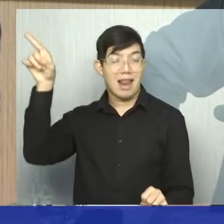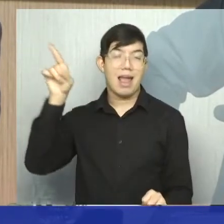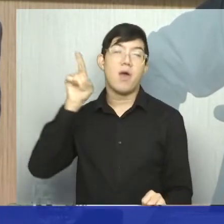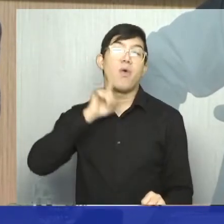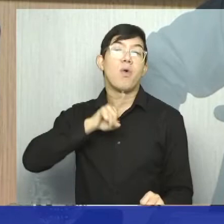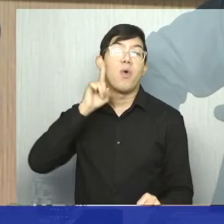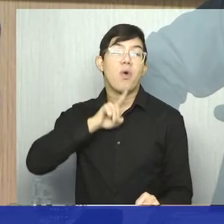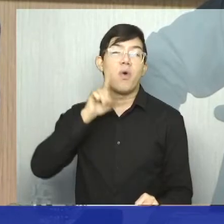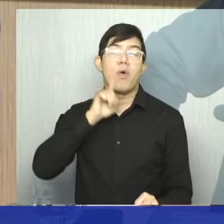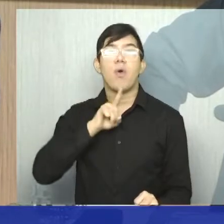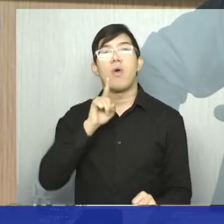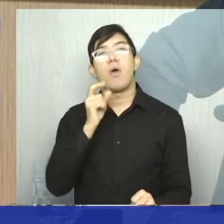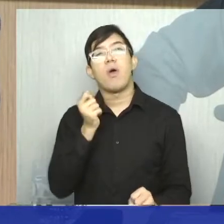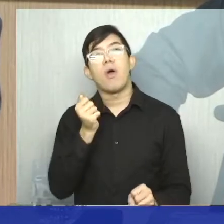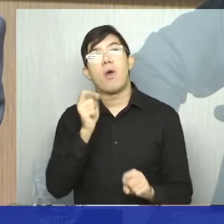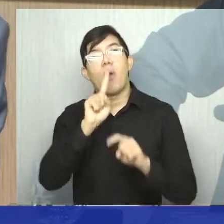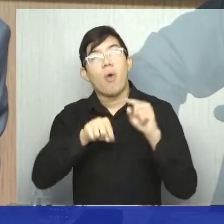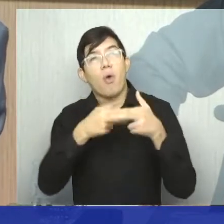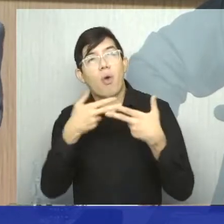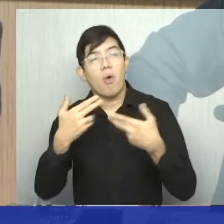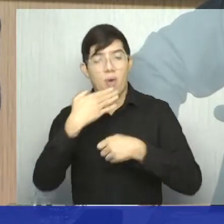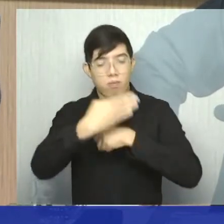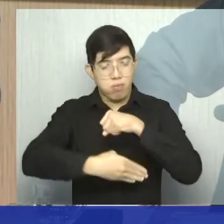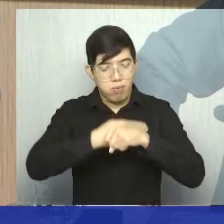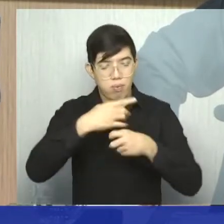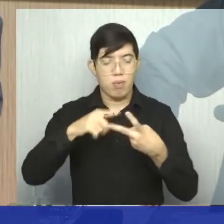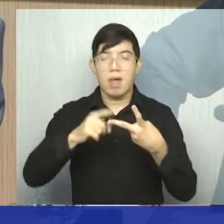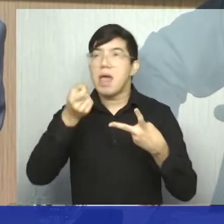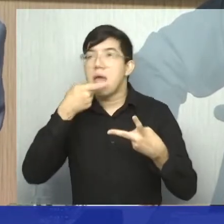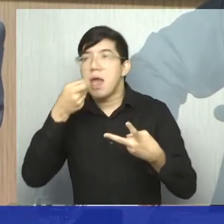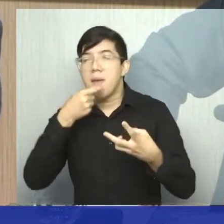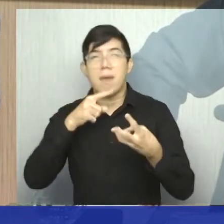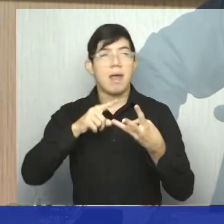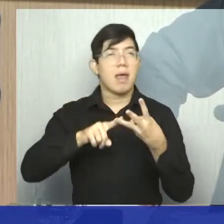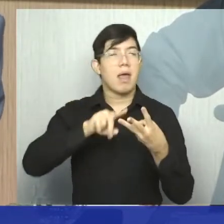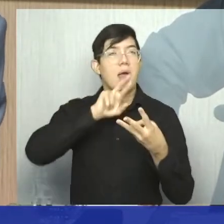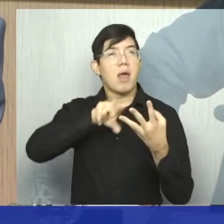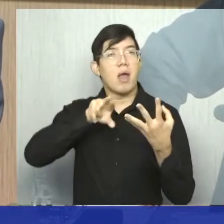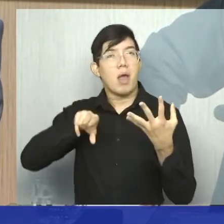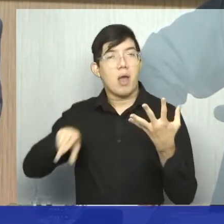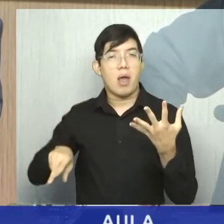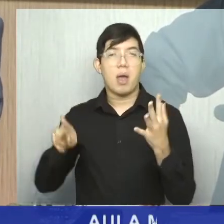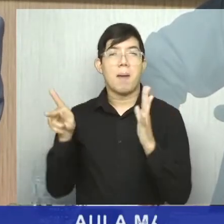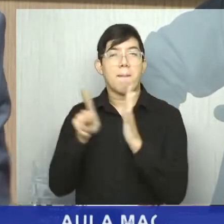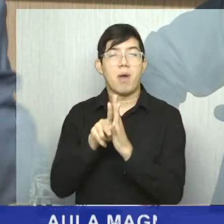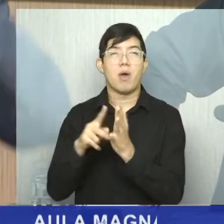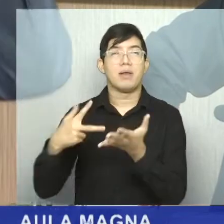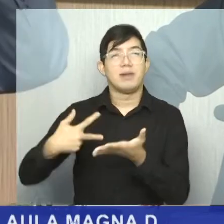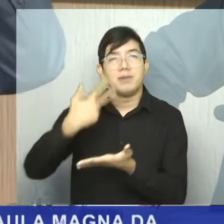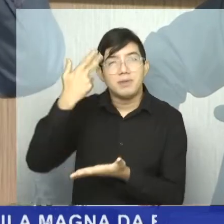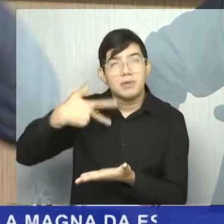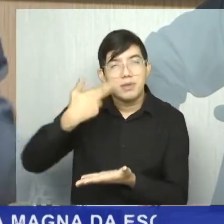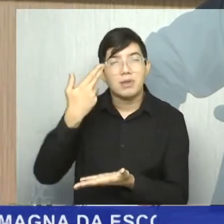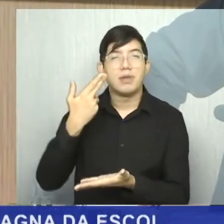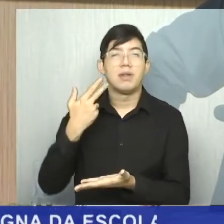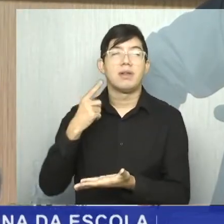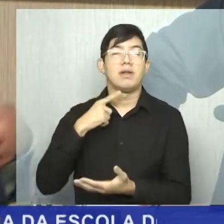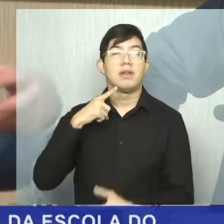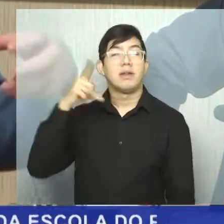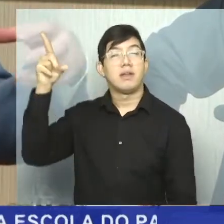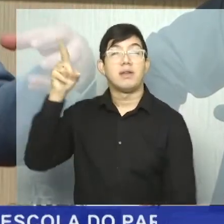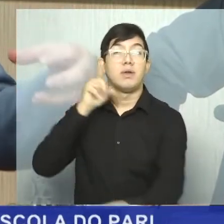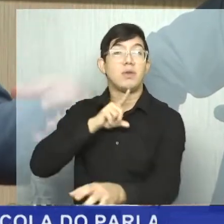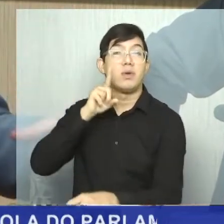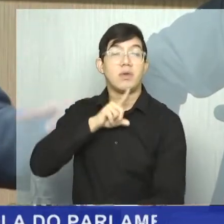fio de sutura, por um foco cirúrgico, enfim, os apetrechos de uma cirurgia, é o mesmo custo nosso, porque o